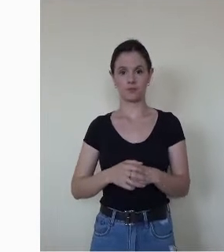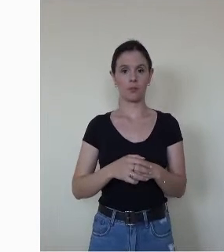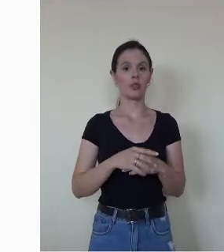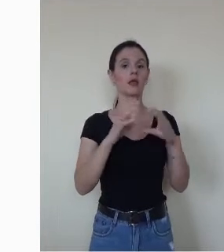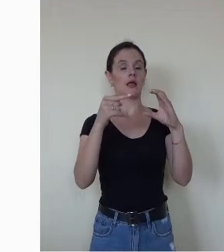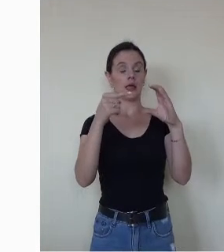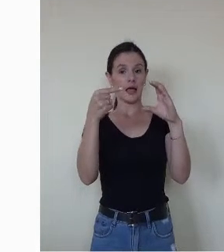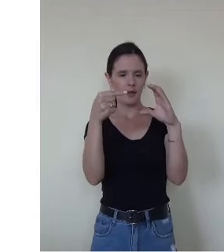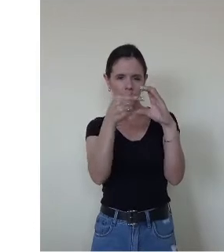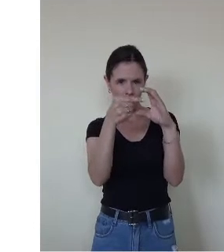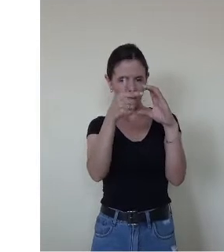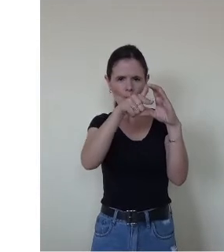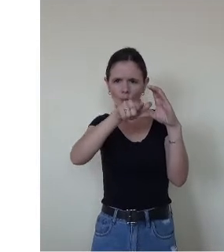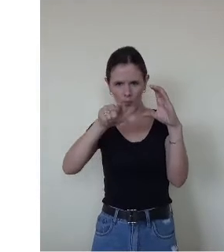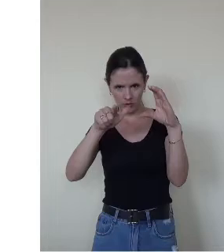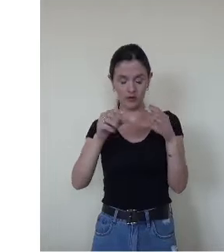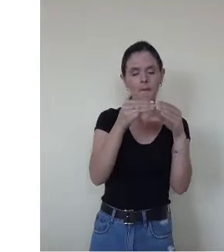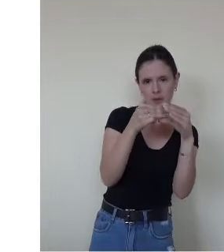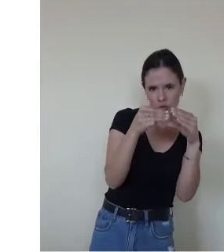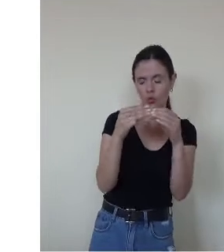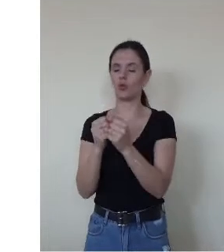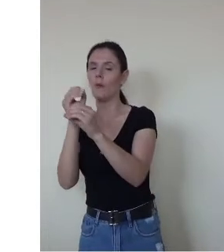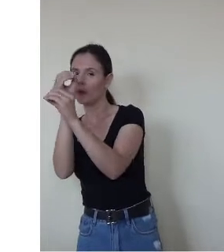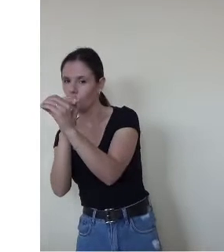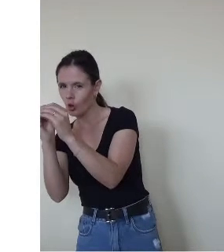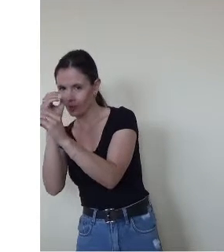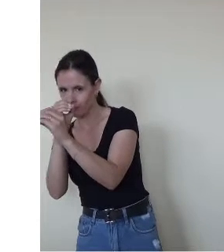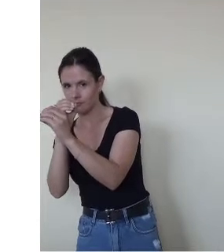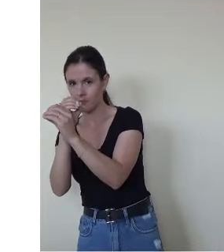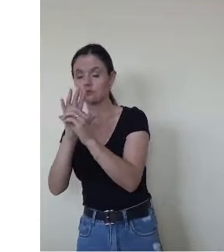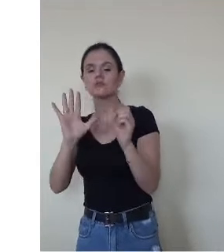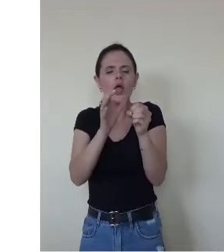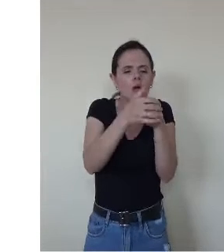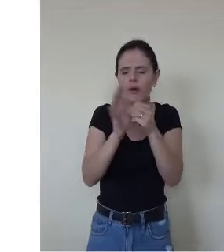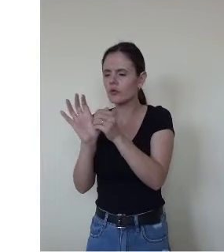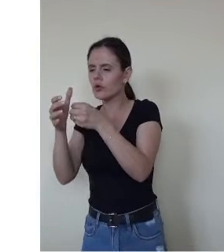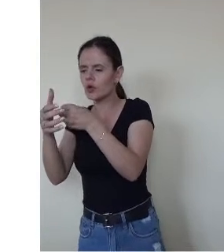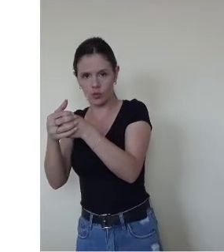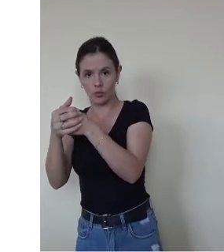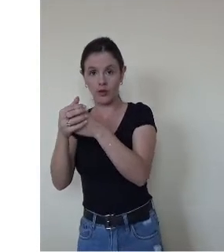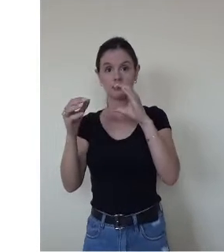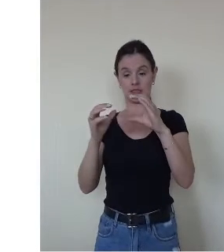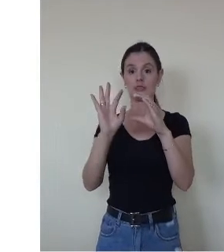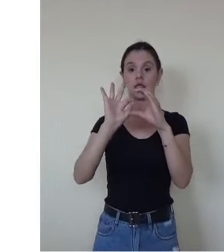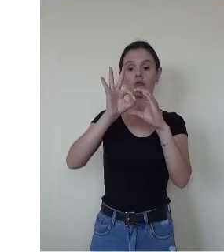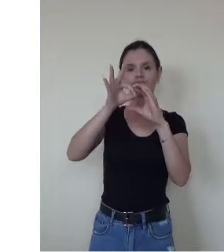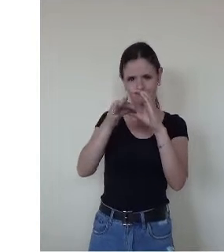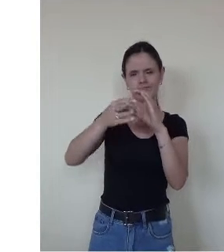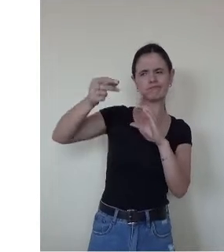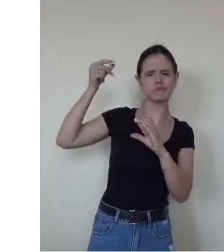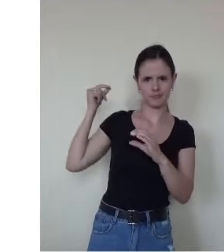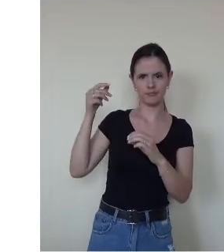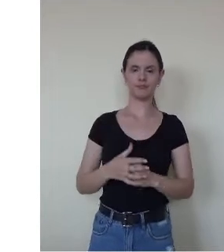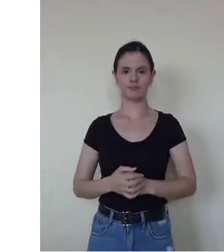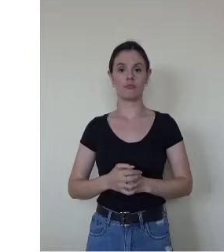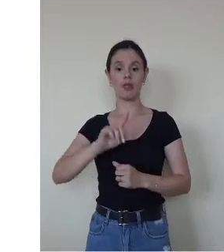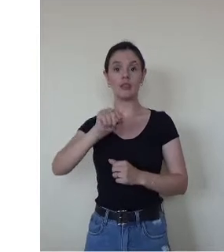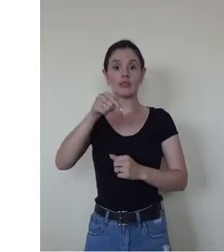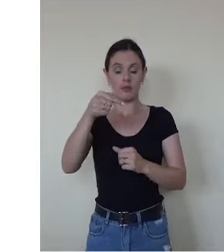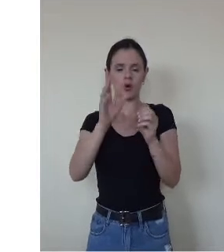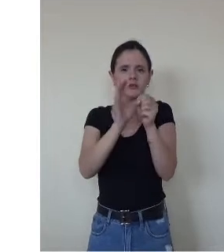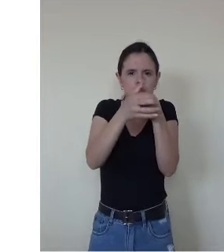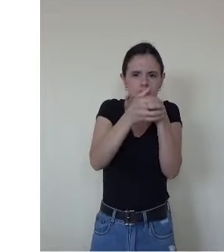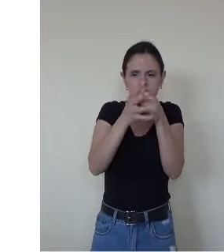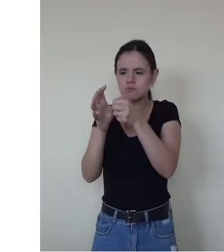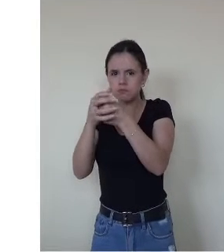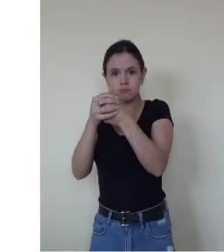endossimbiótica, onde seres procariontes, mitocôndria e cloroplasto, foram englobados por um eucarionte ancestral, e após essa